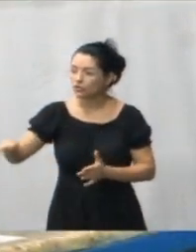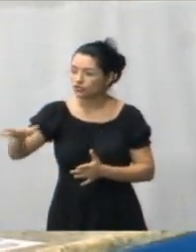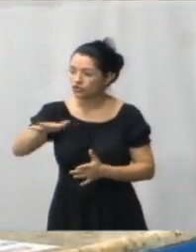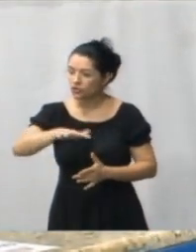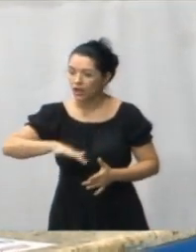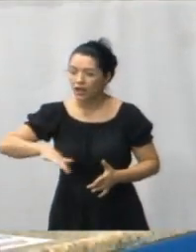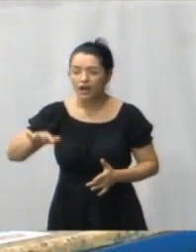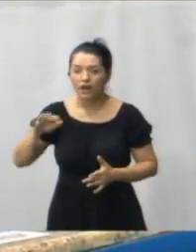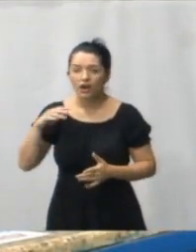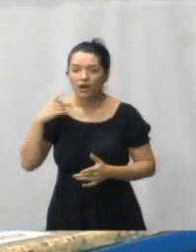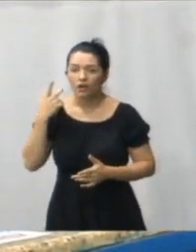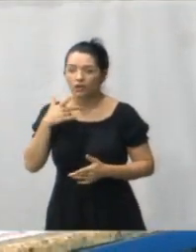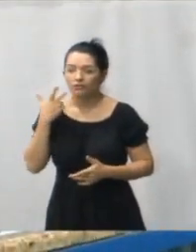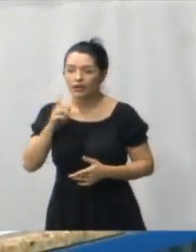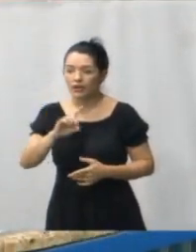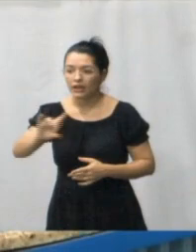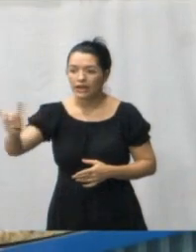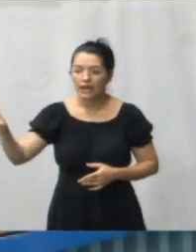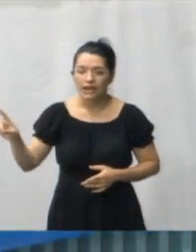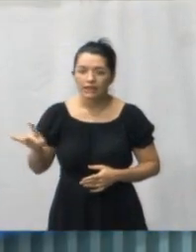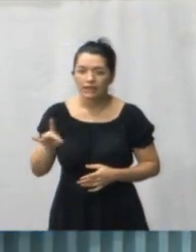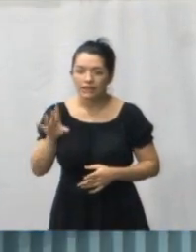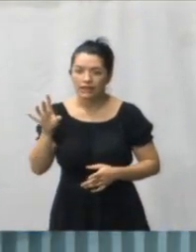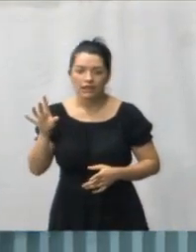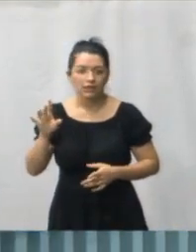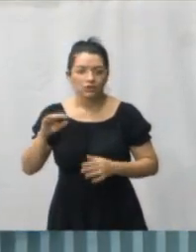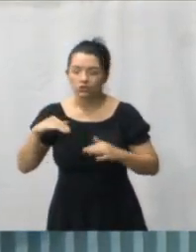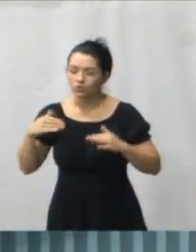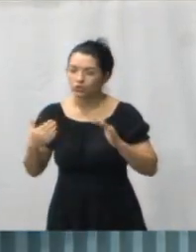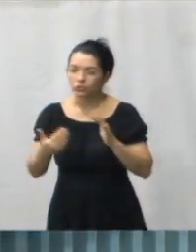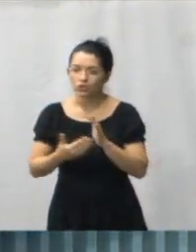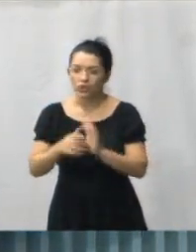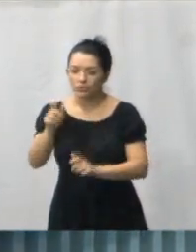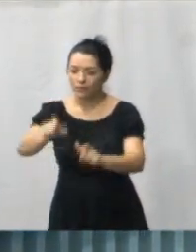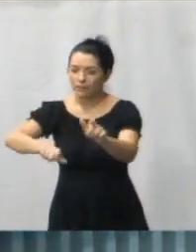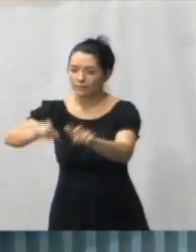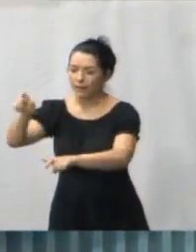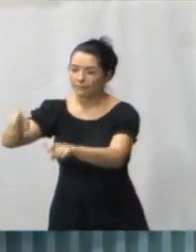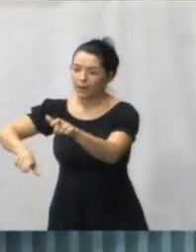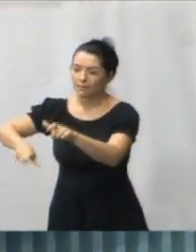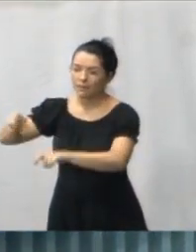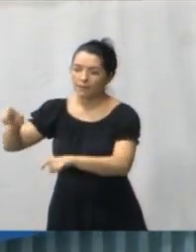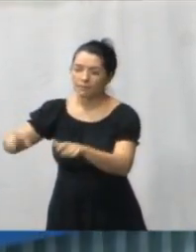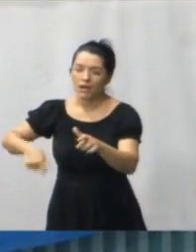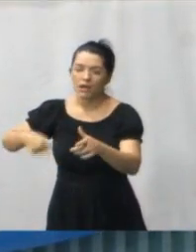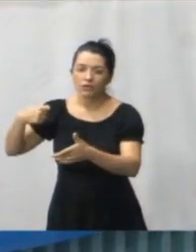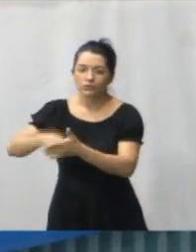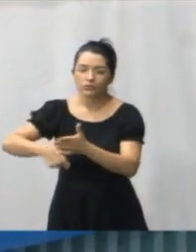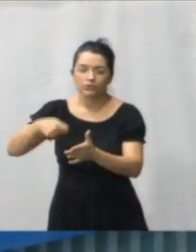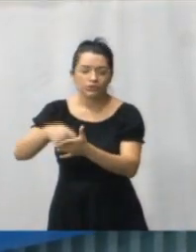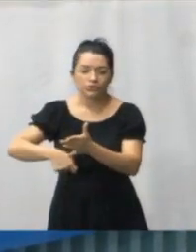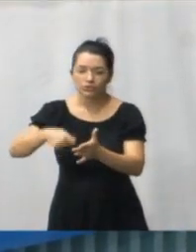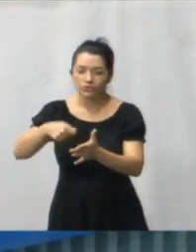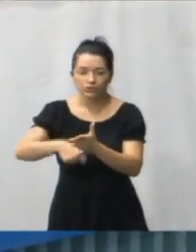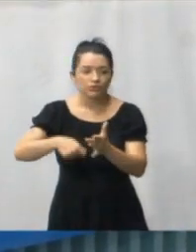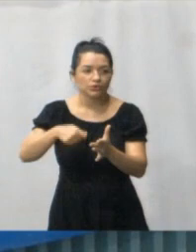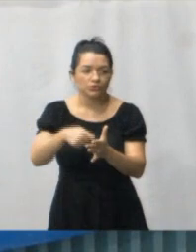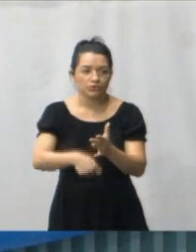Maurício, Luiz Paulo Amorim, Davi, André, Dalto, Carla, Camila, Gilvan, Anderson